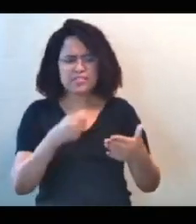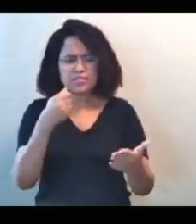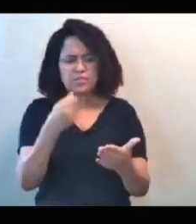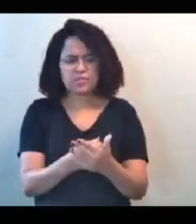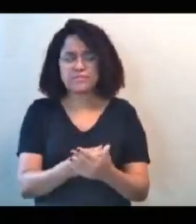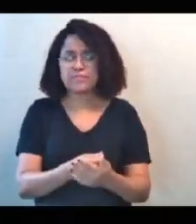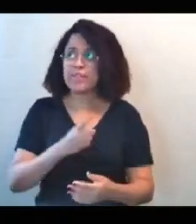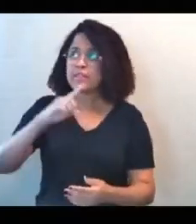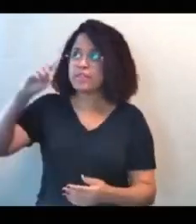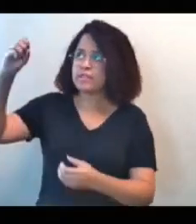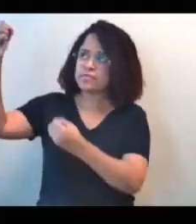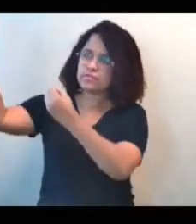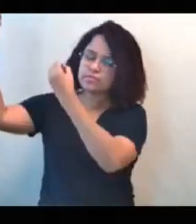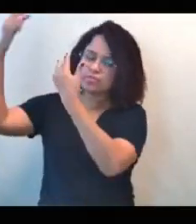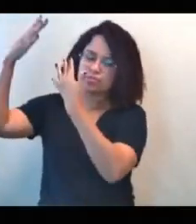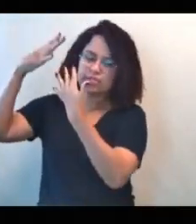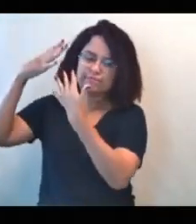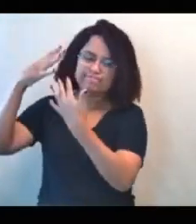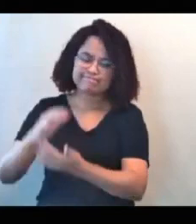Obrigada.